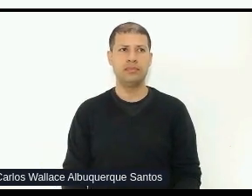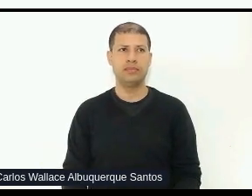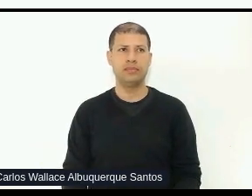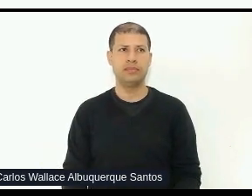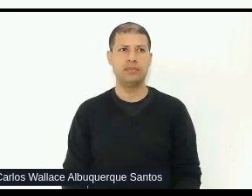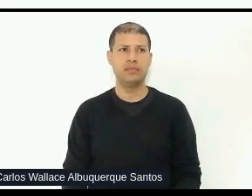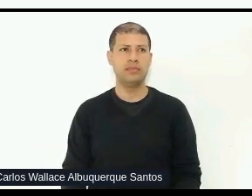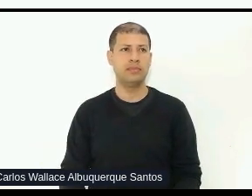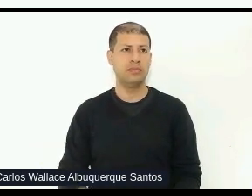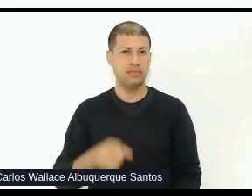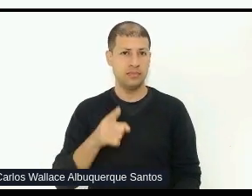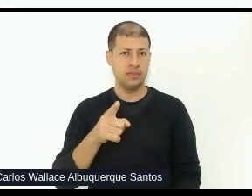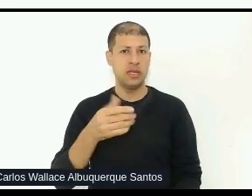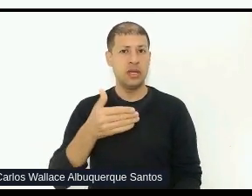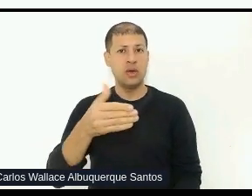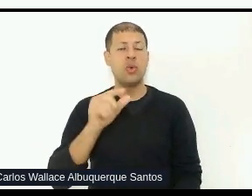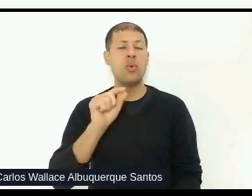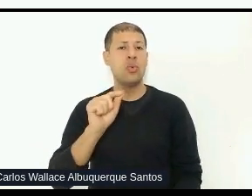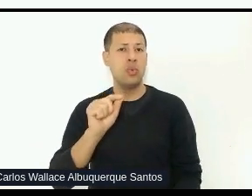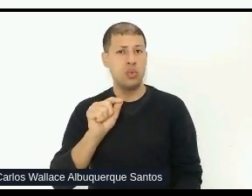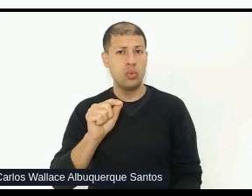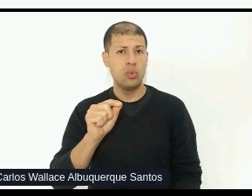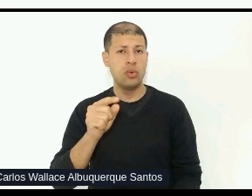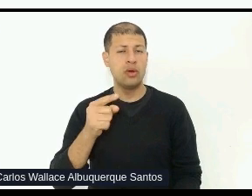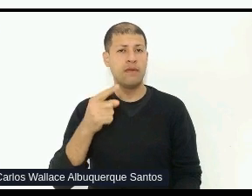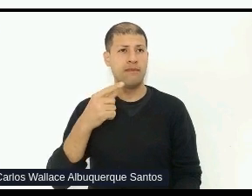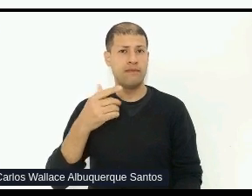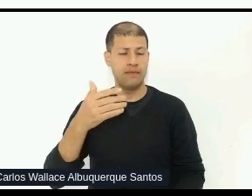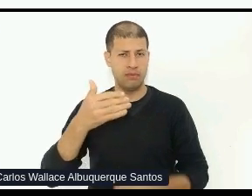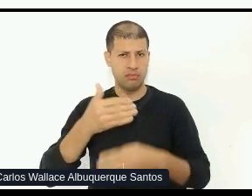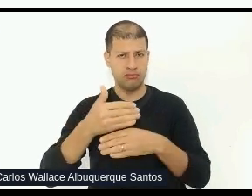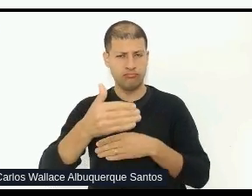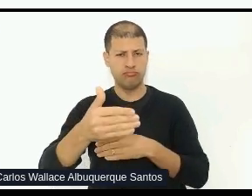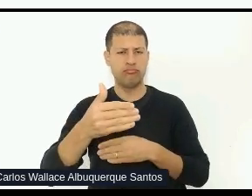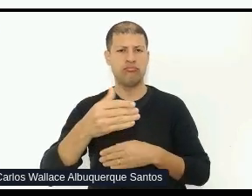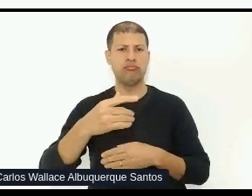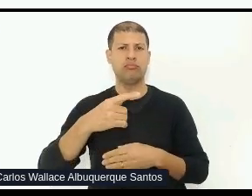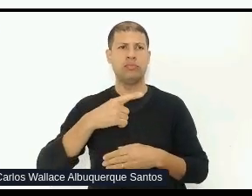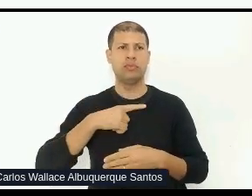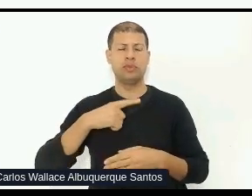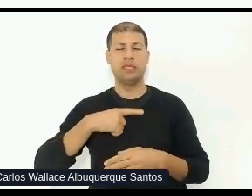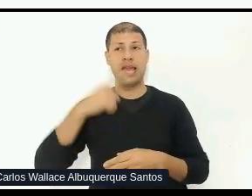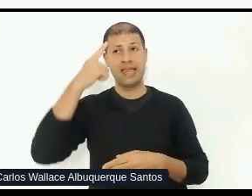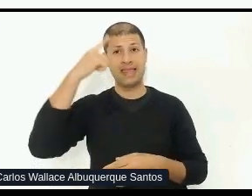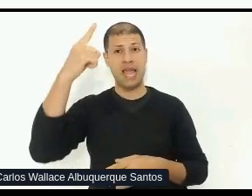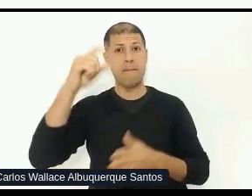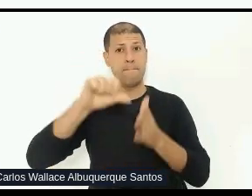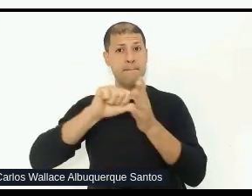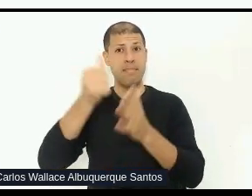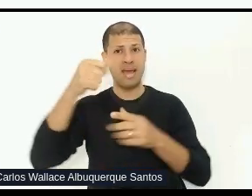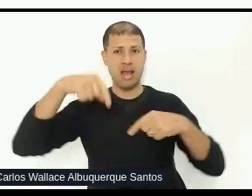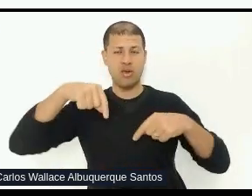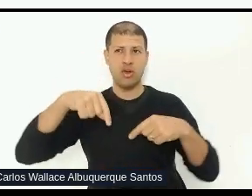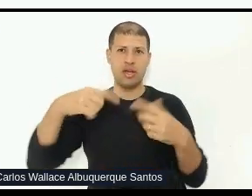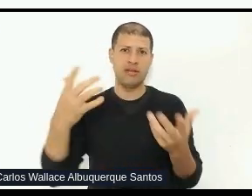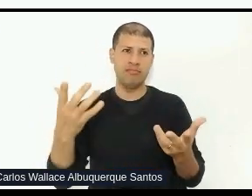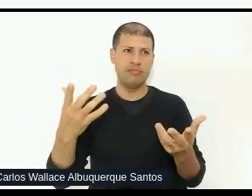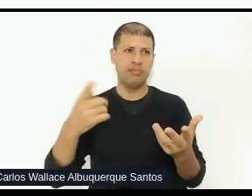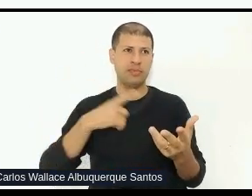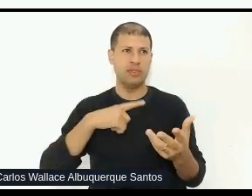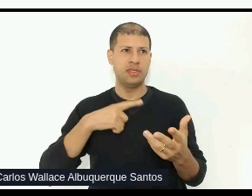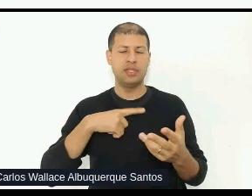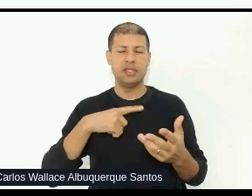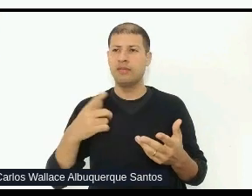E é isso, e a gente vai, a partir dessa primeira ideia, né, de que não queremos normalizar a dor,